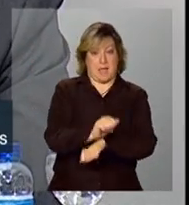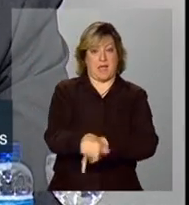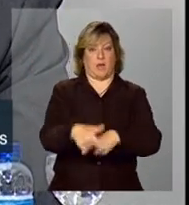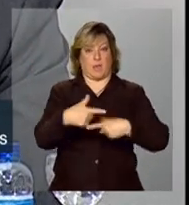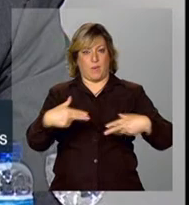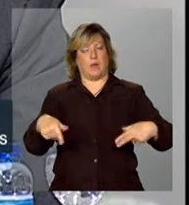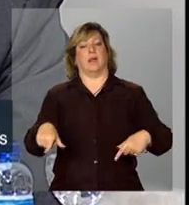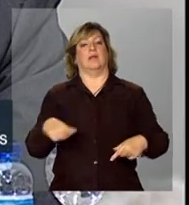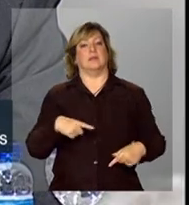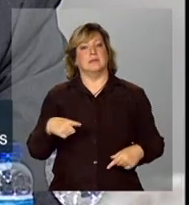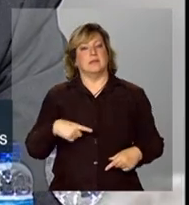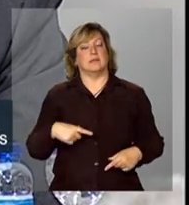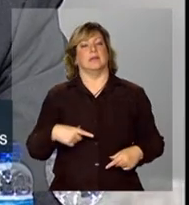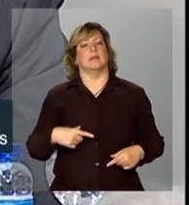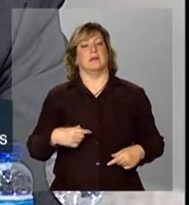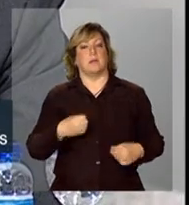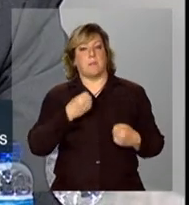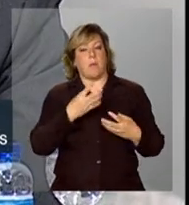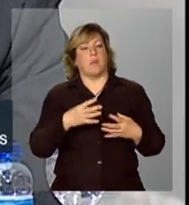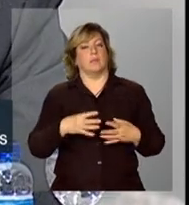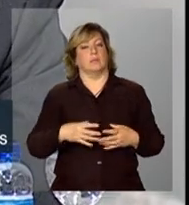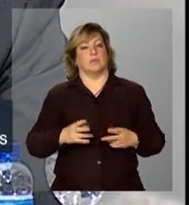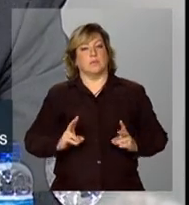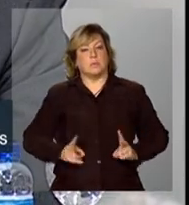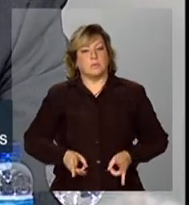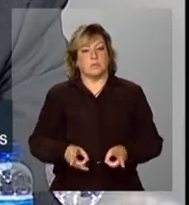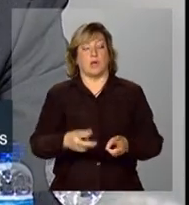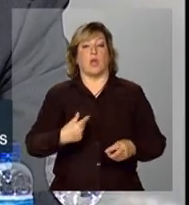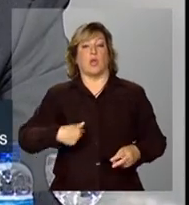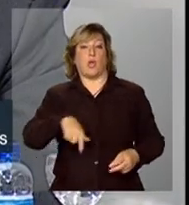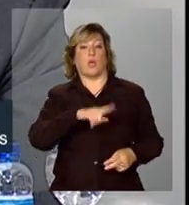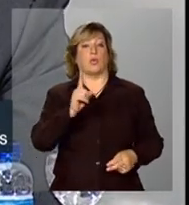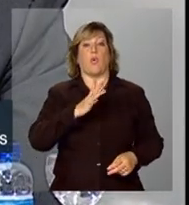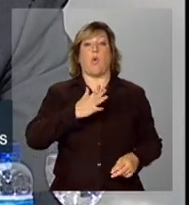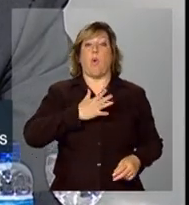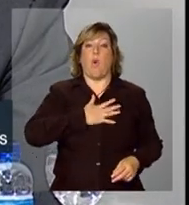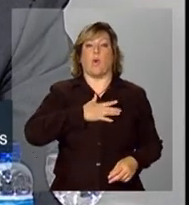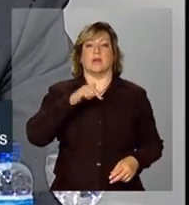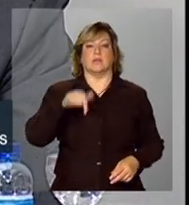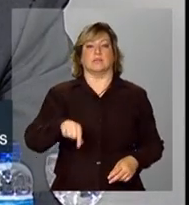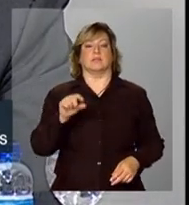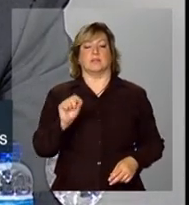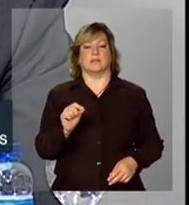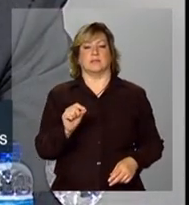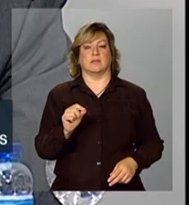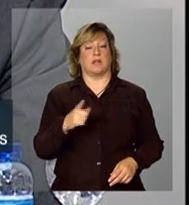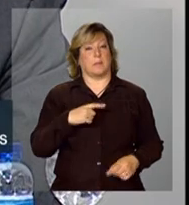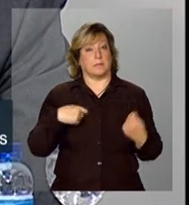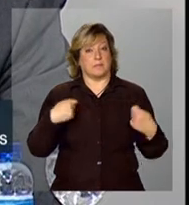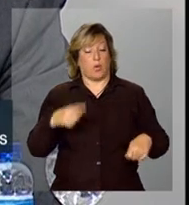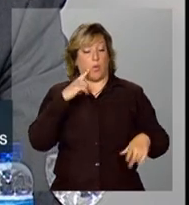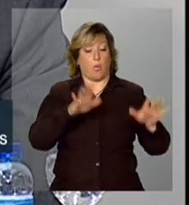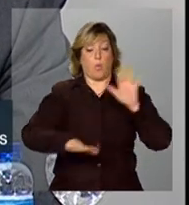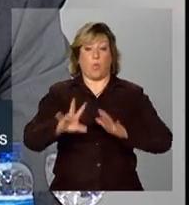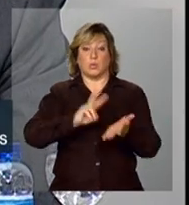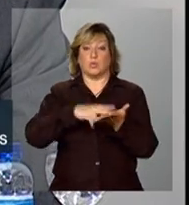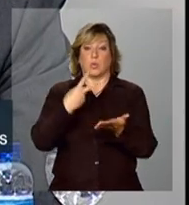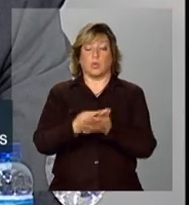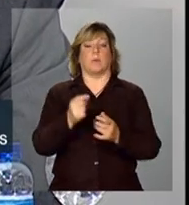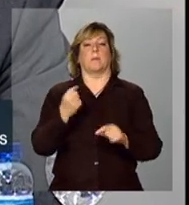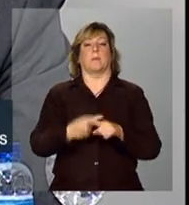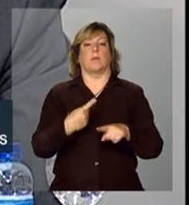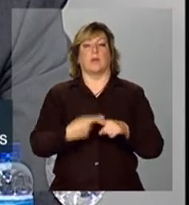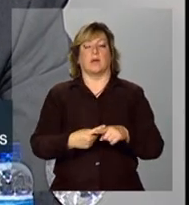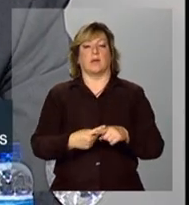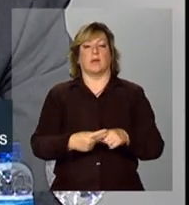Mato Grosso e no Pará. Nós não gostamos que isso ocorreu, não. Então, nós vamos tomar um cuidado redobrado em cima disso, para